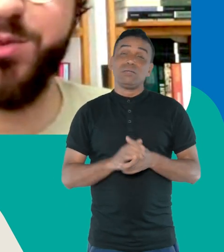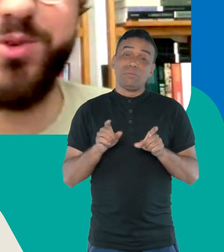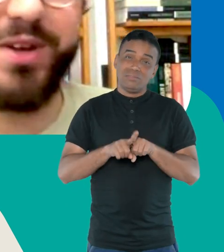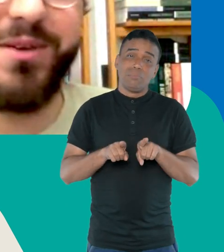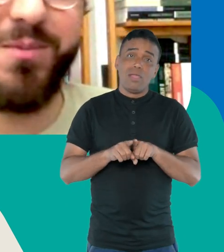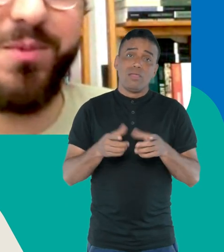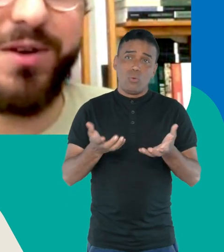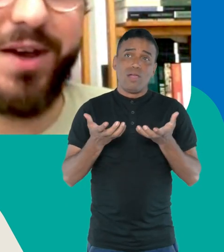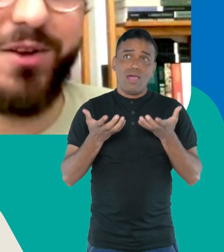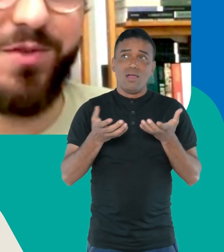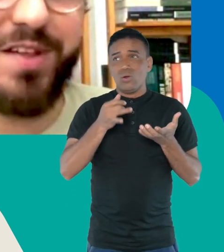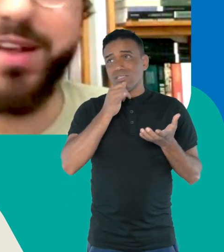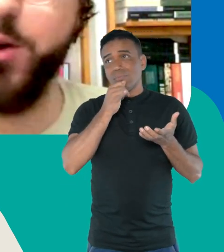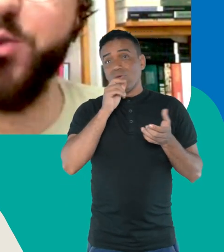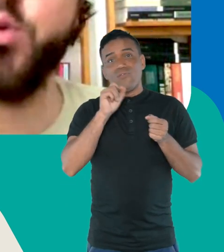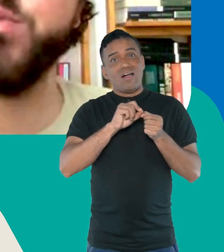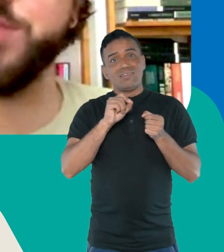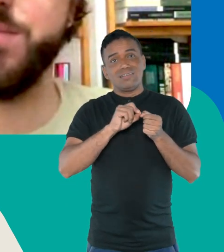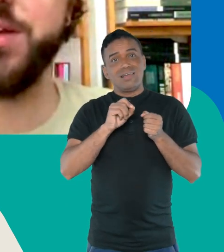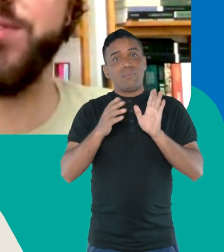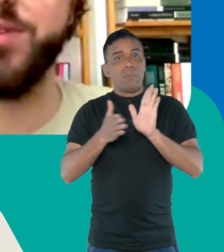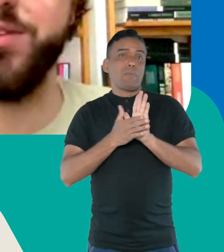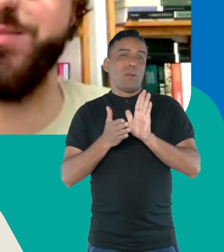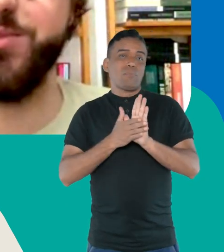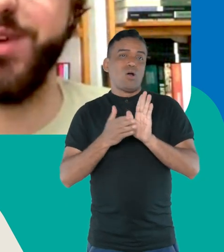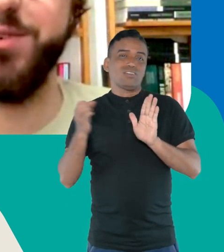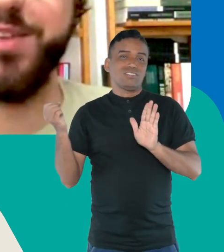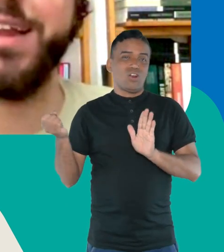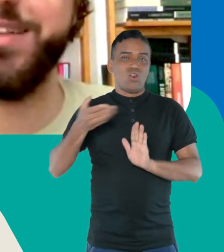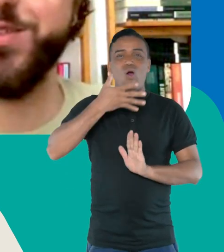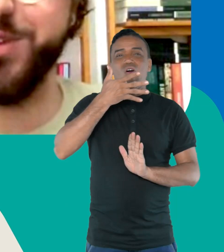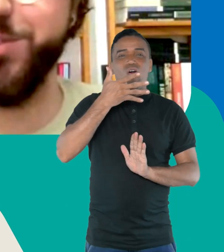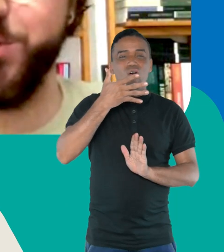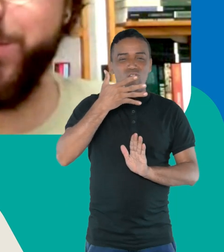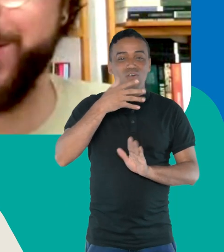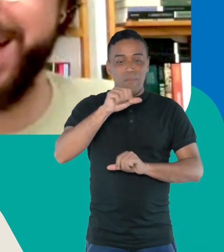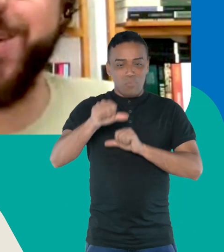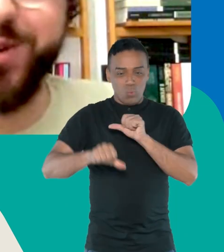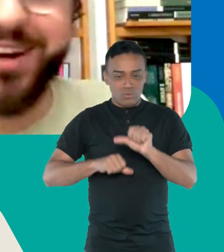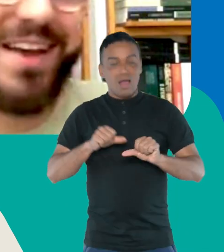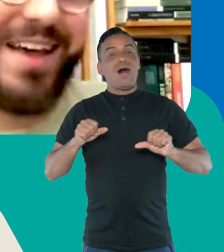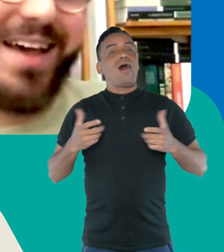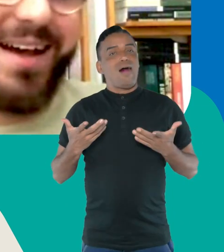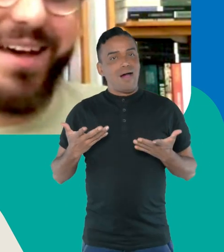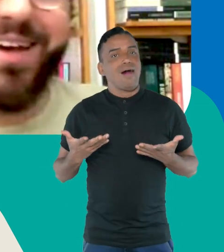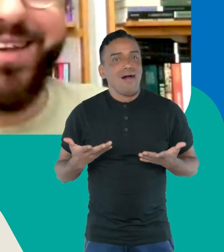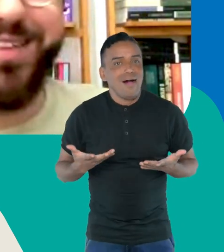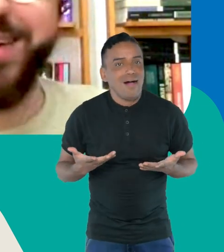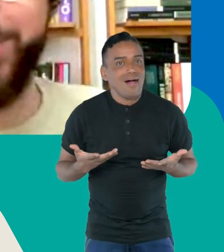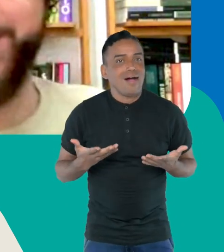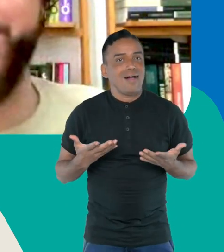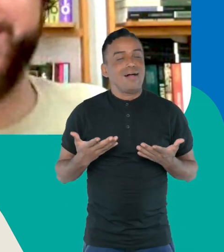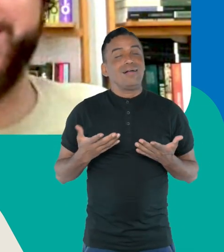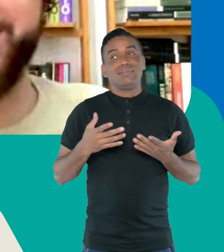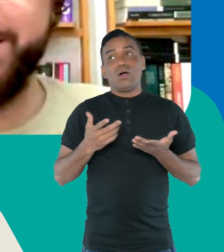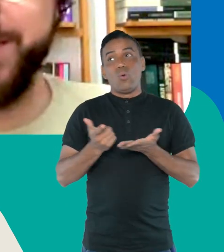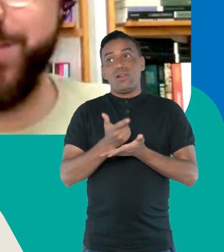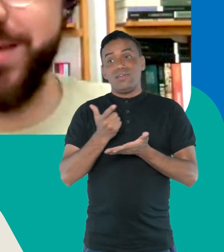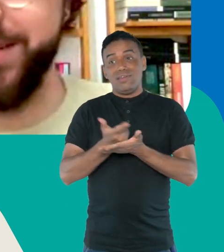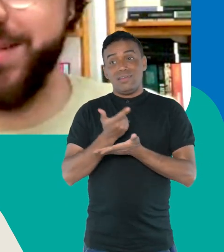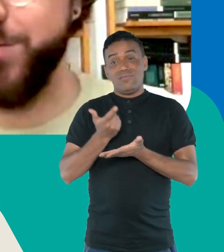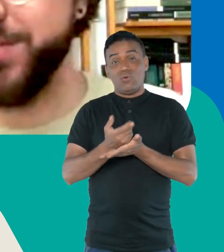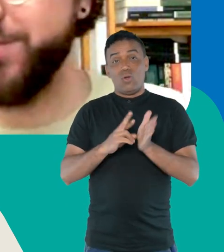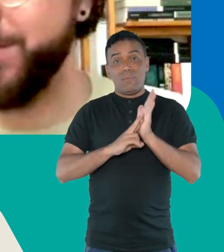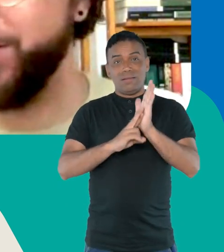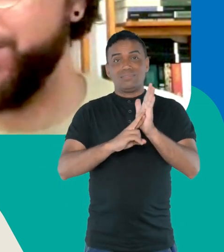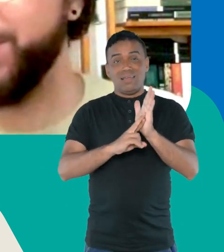parecido, eu quero fazer algo novo também. Eu quero sair dessa zona de conforto que agora esse livro representa para